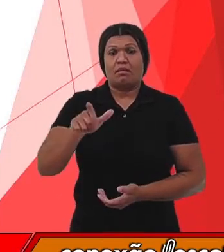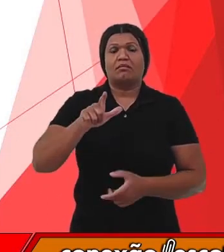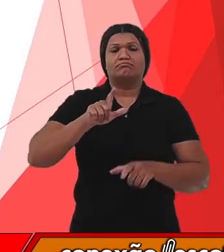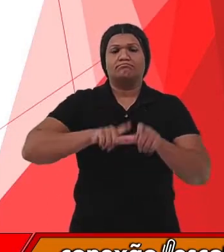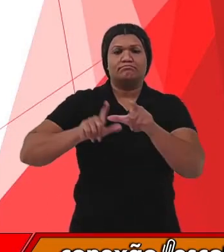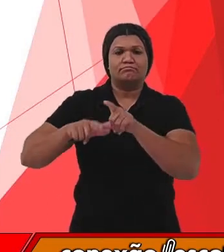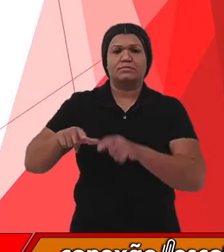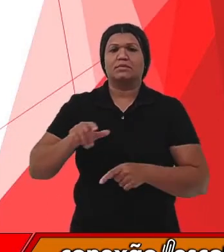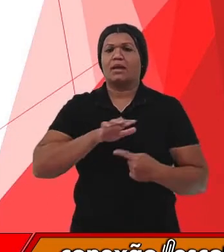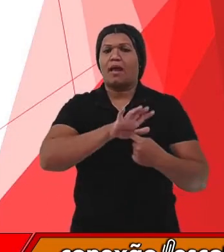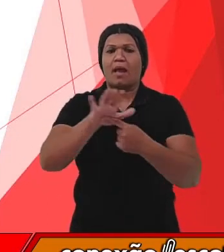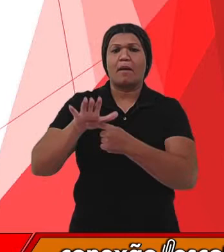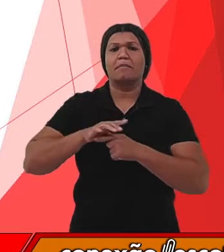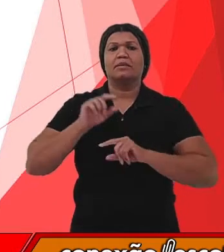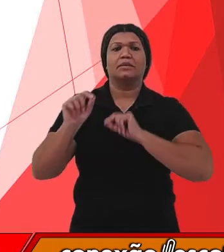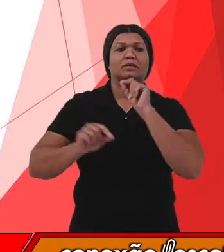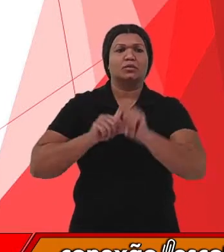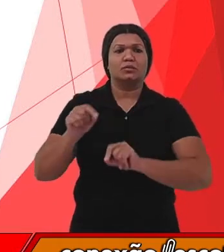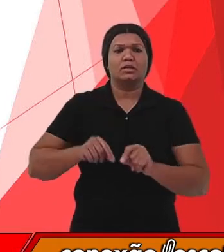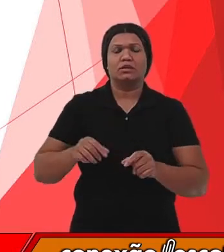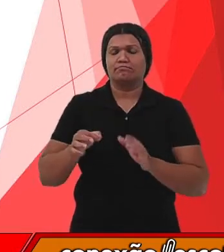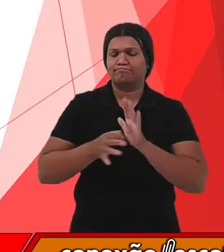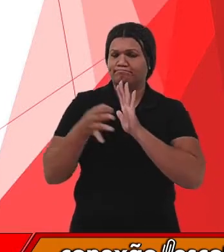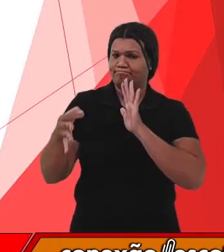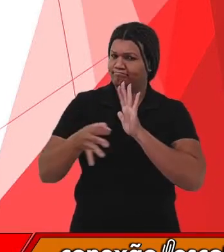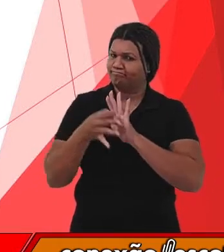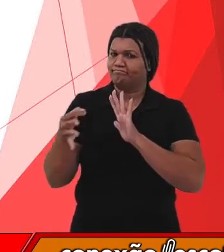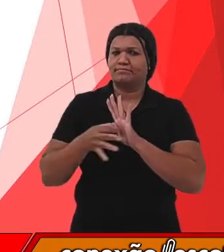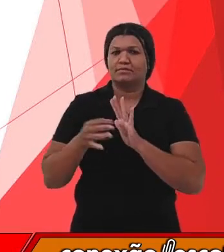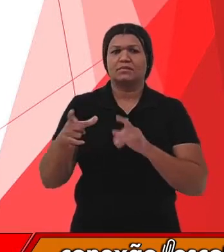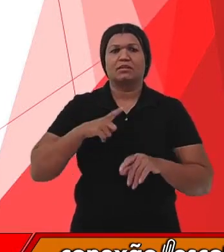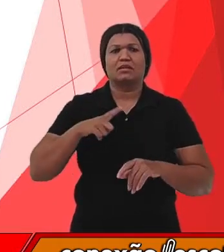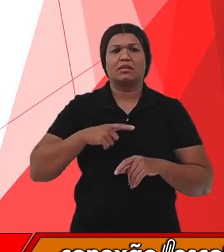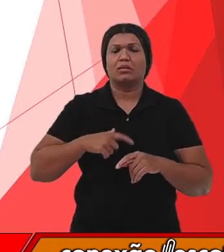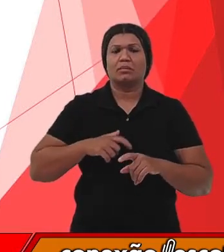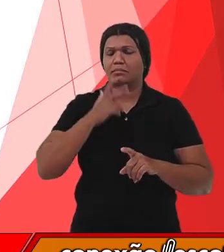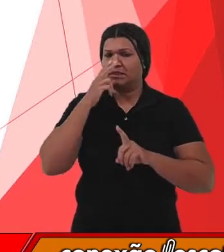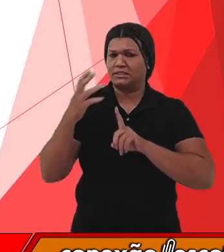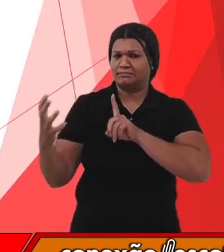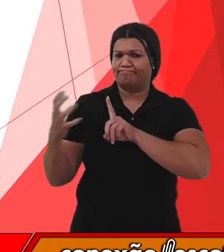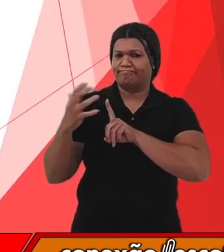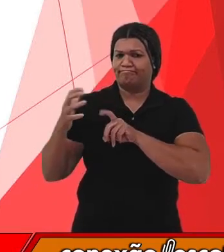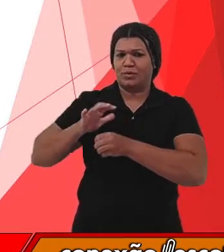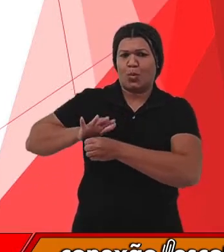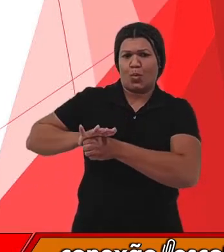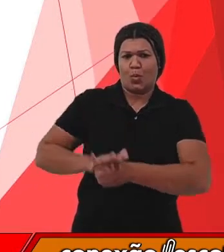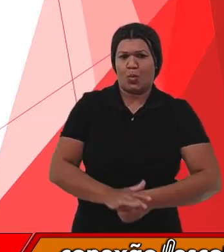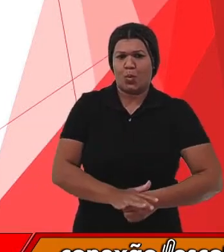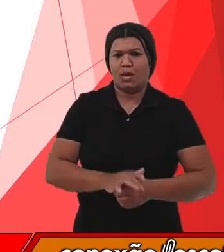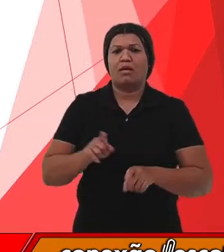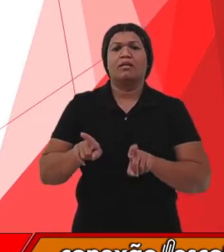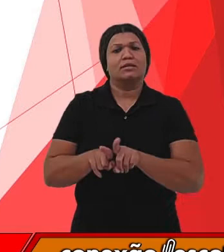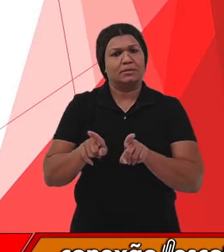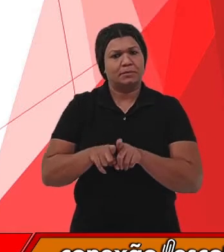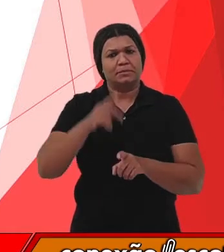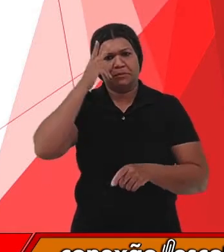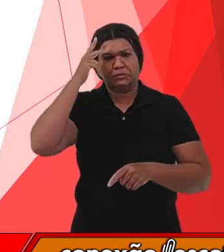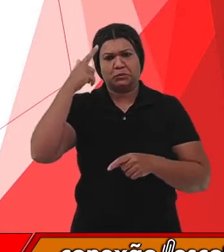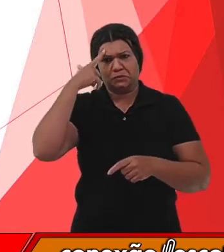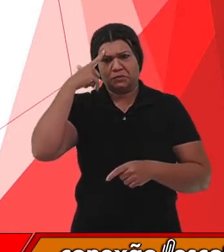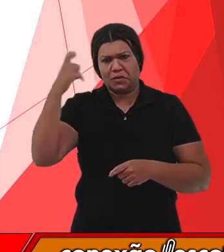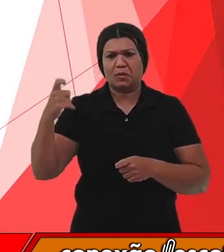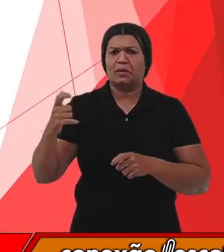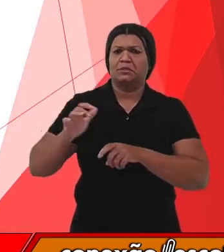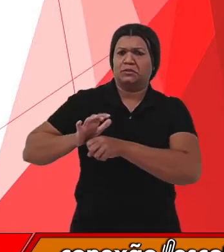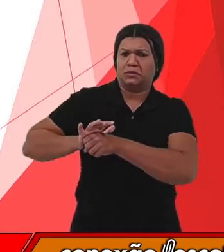de opressão e violência sofridos pela população negra no Brasil, que mesmo se declarando